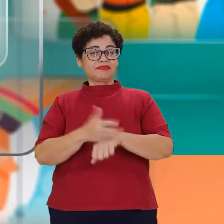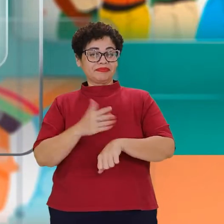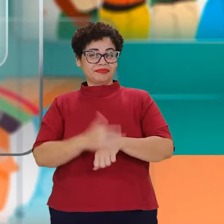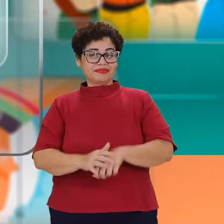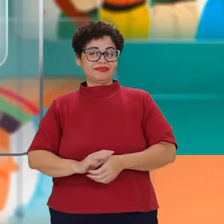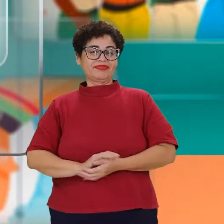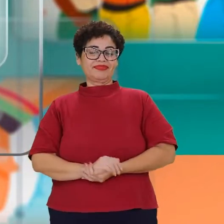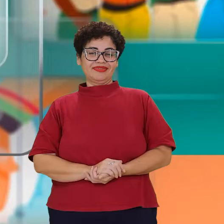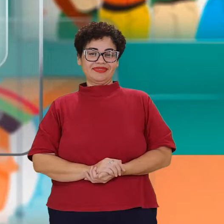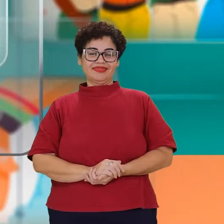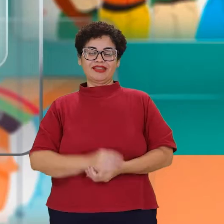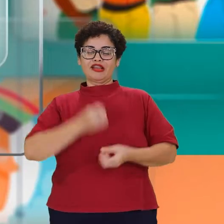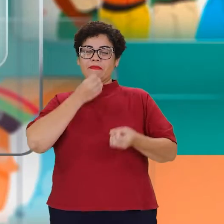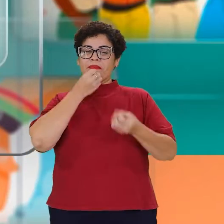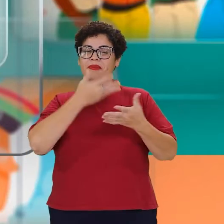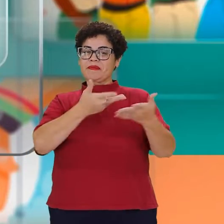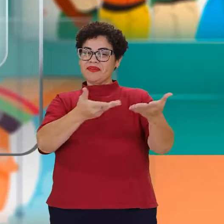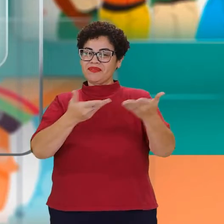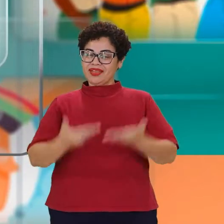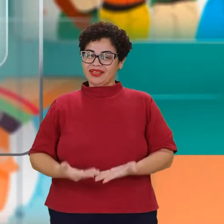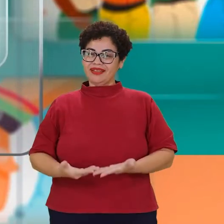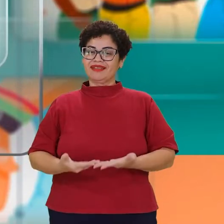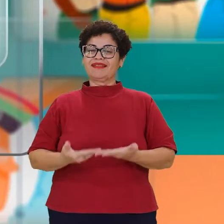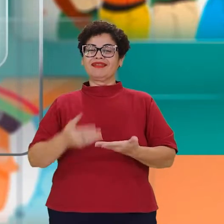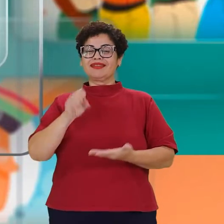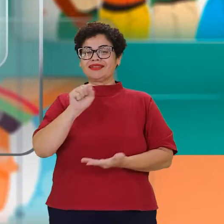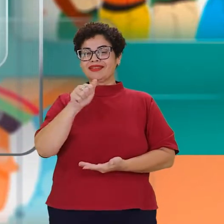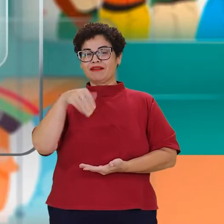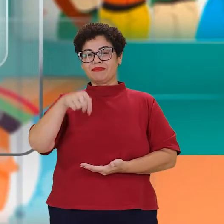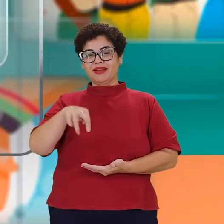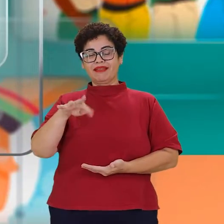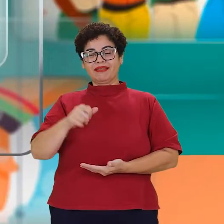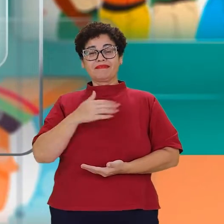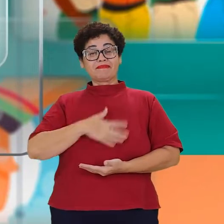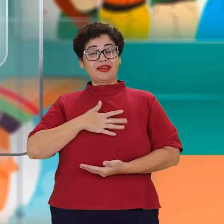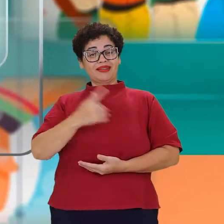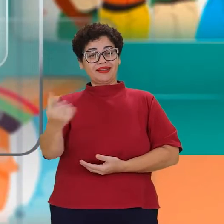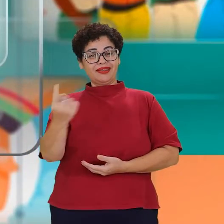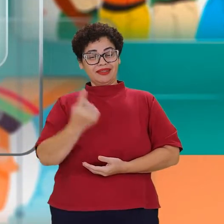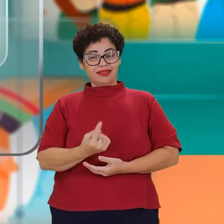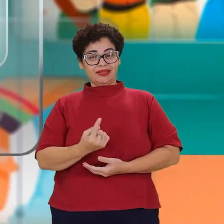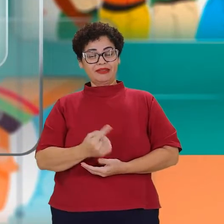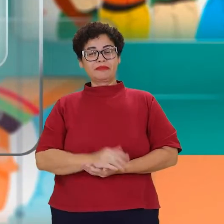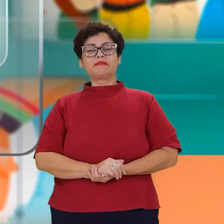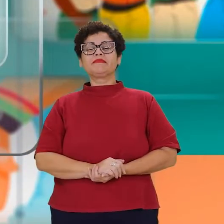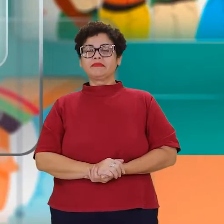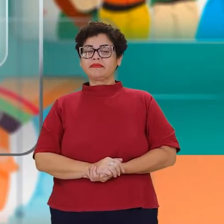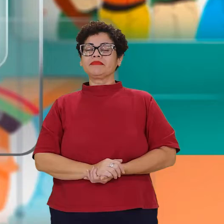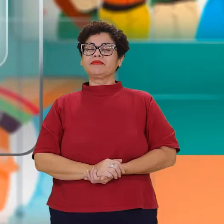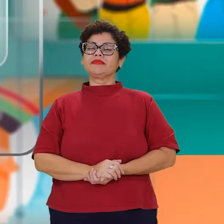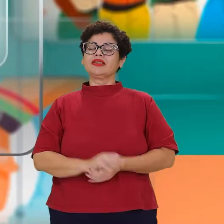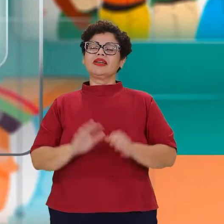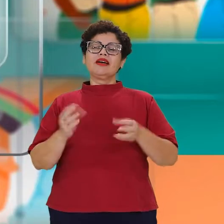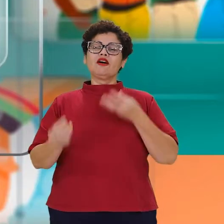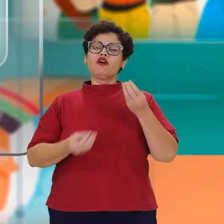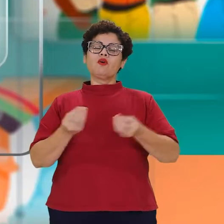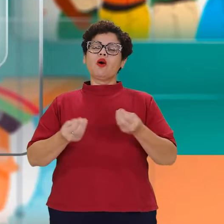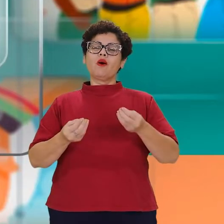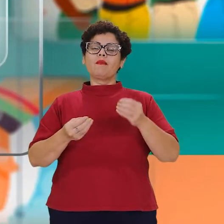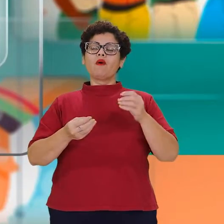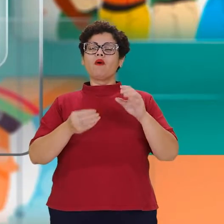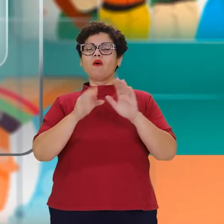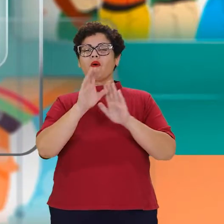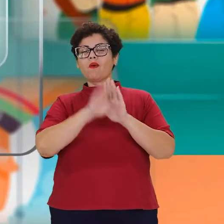podemos começar a praticá-la. Seja bem-vinda, Samantha. É um prazer tê-la conosco.